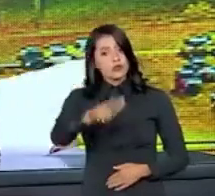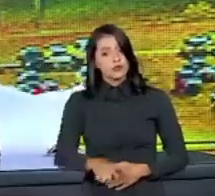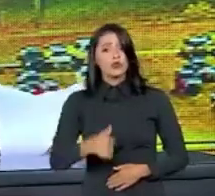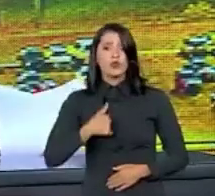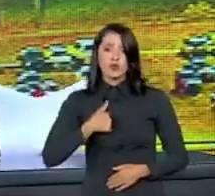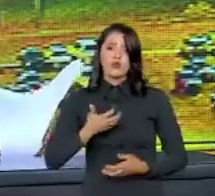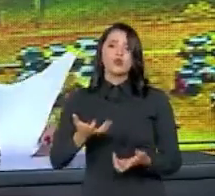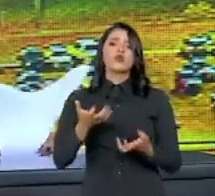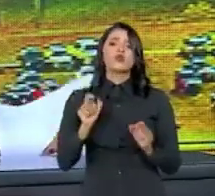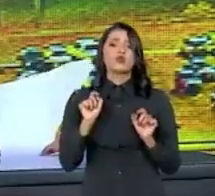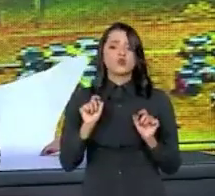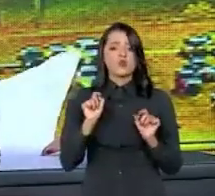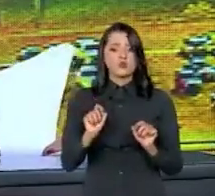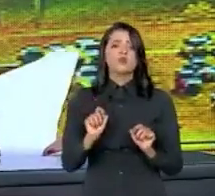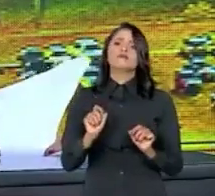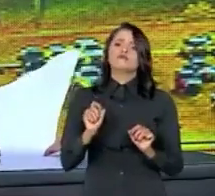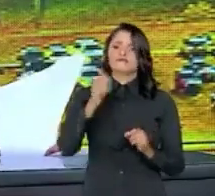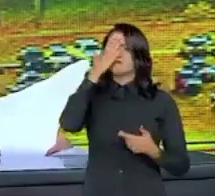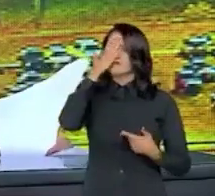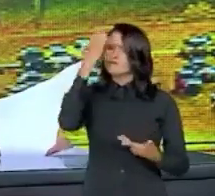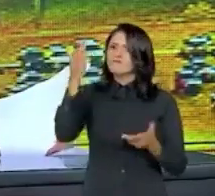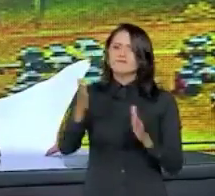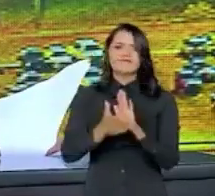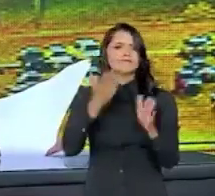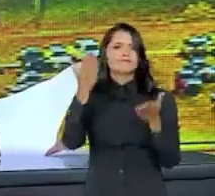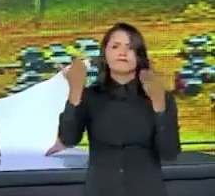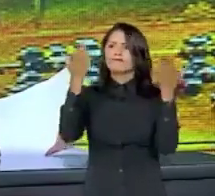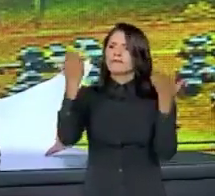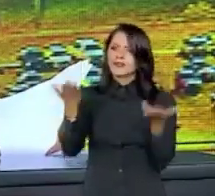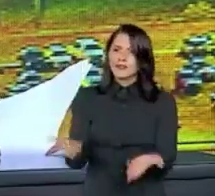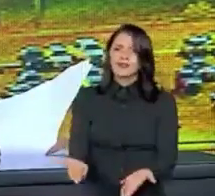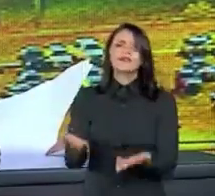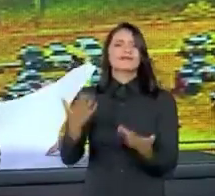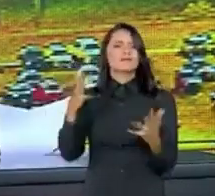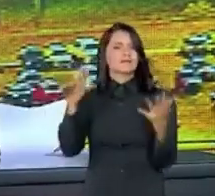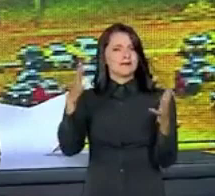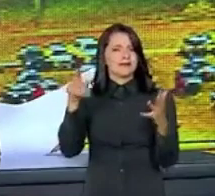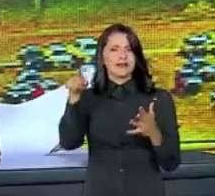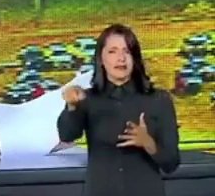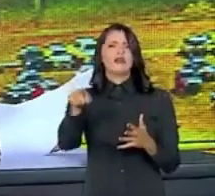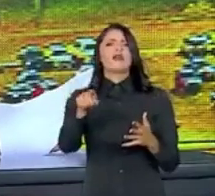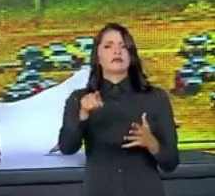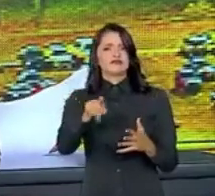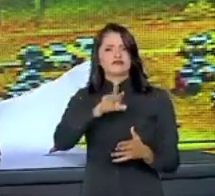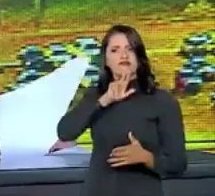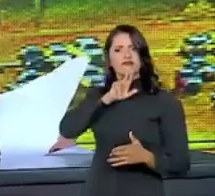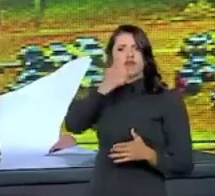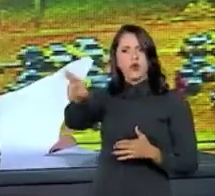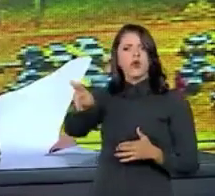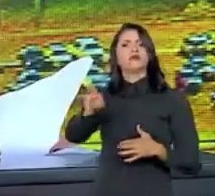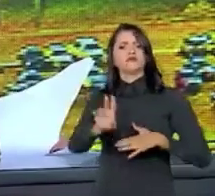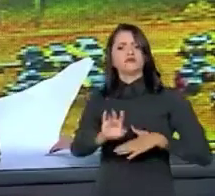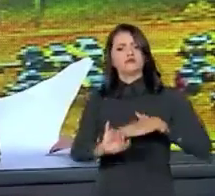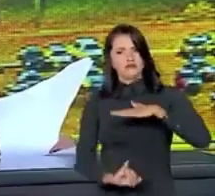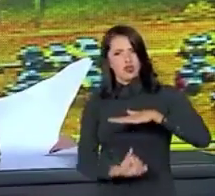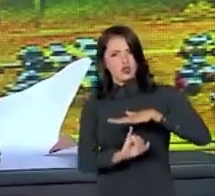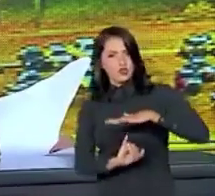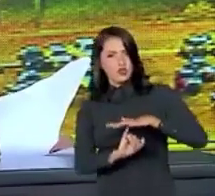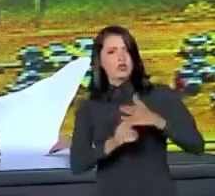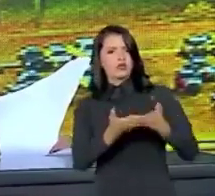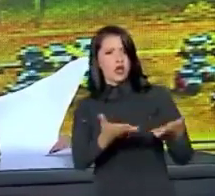aqui louvar a pronta resposta dos poderes instituídos,